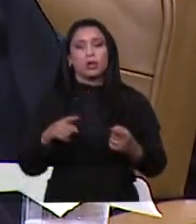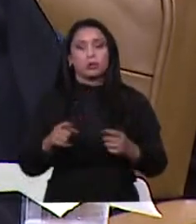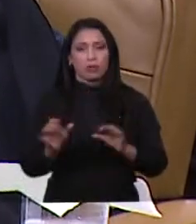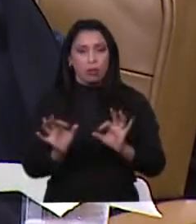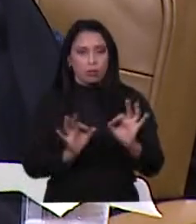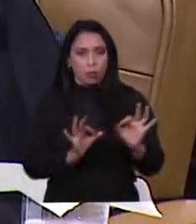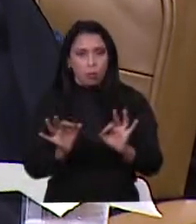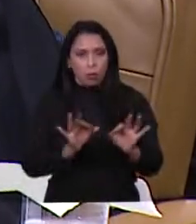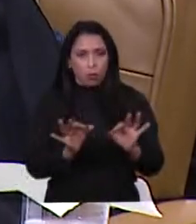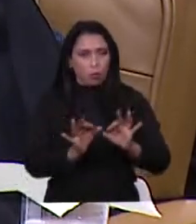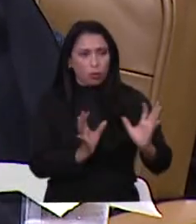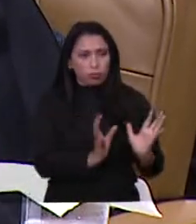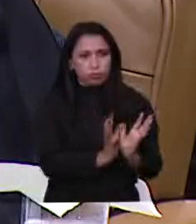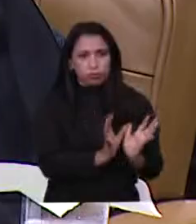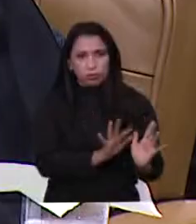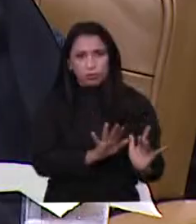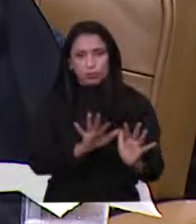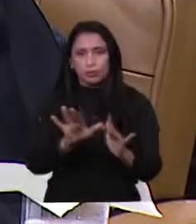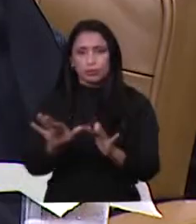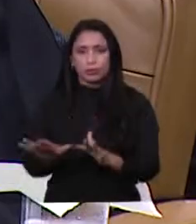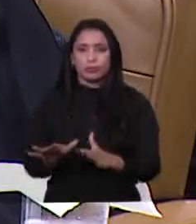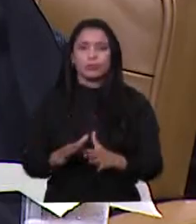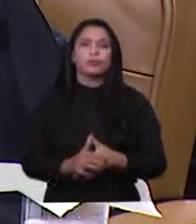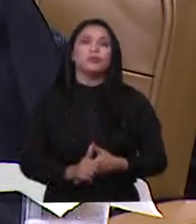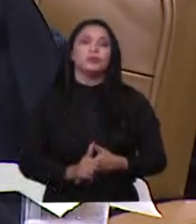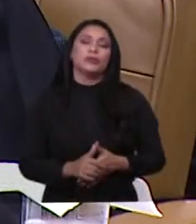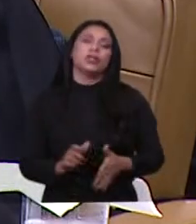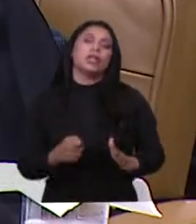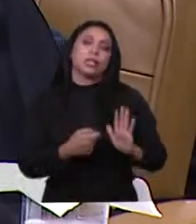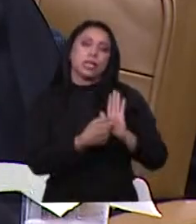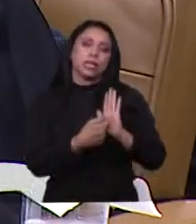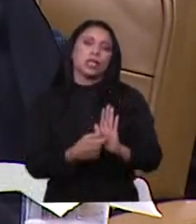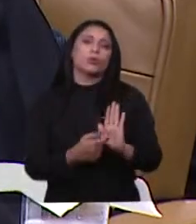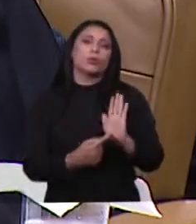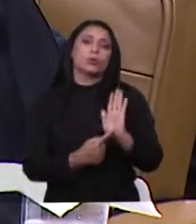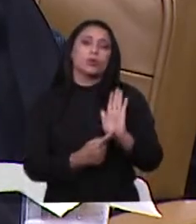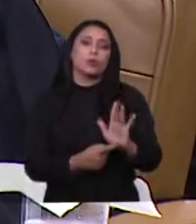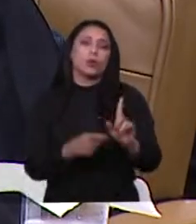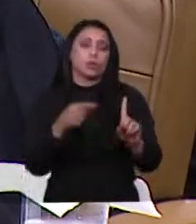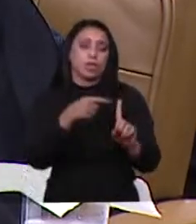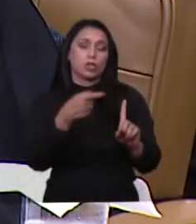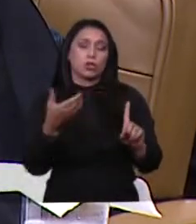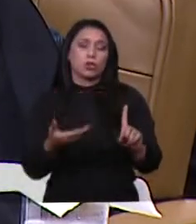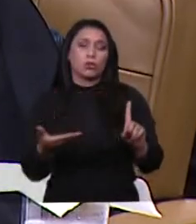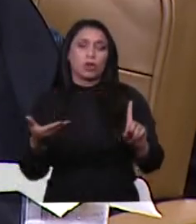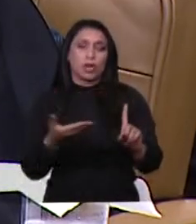coordenada. Consoante se lê da denúncia, ao réu se imputa